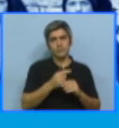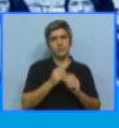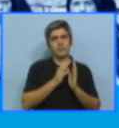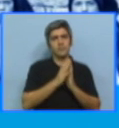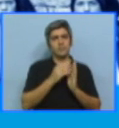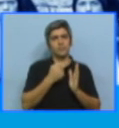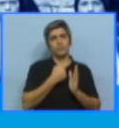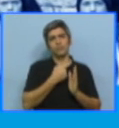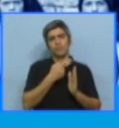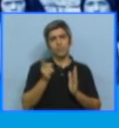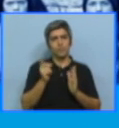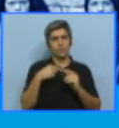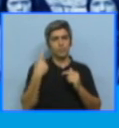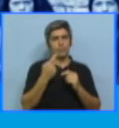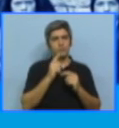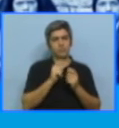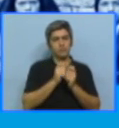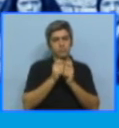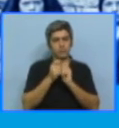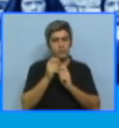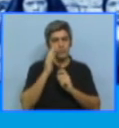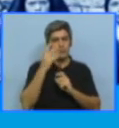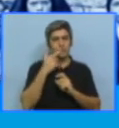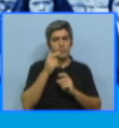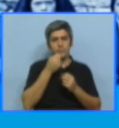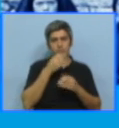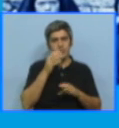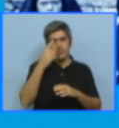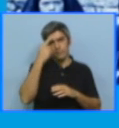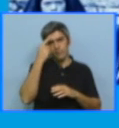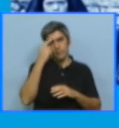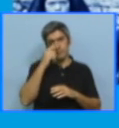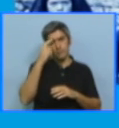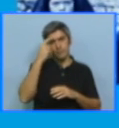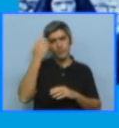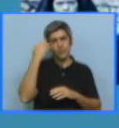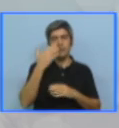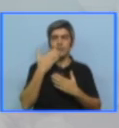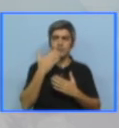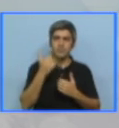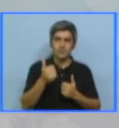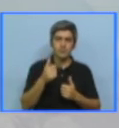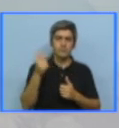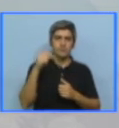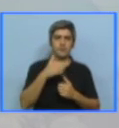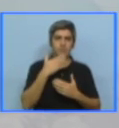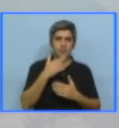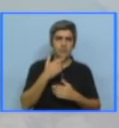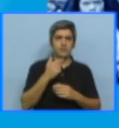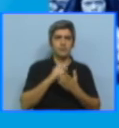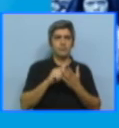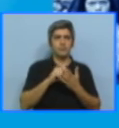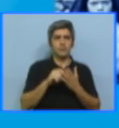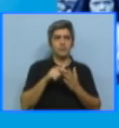Igreja toda, para reconfigurar o seu futuro, não pode perder a memória. Por certo que sim. Agradeço, Padre Manuel Augusto, ter estado aqui também. Muito obrigado. Ter